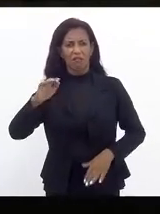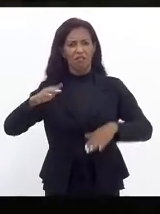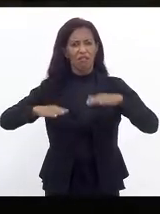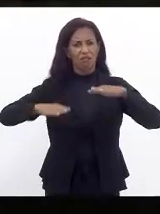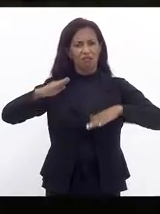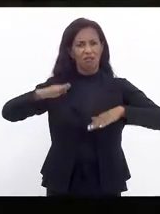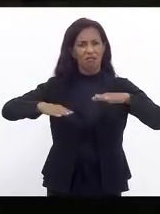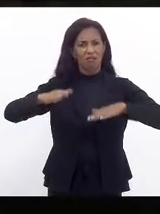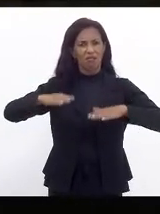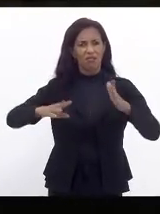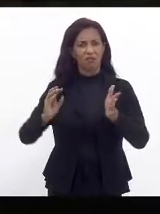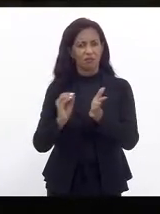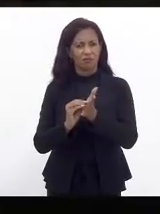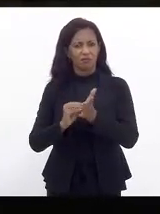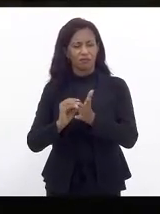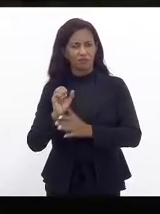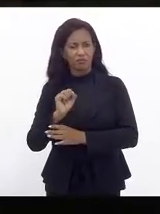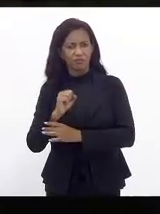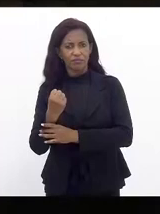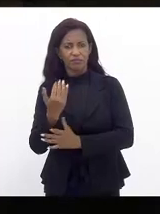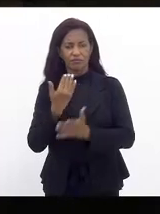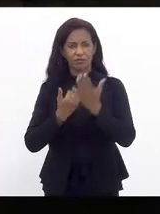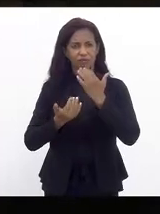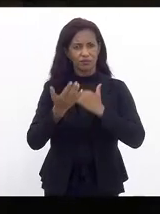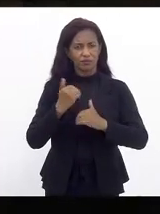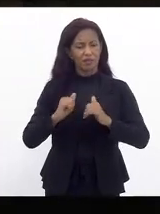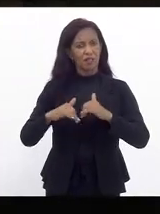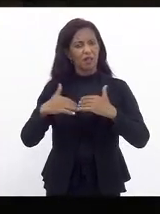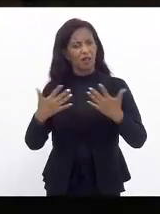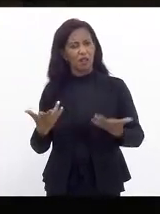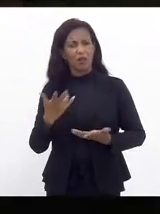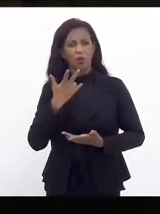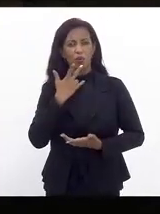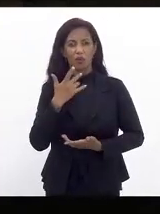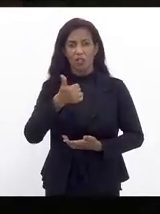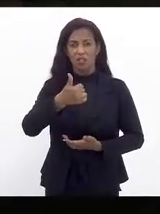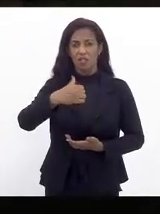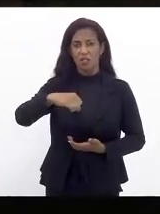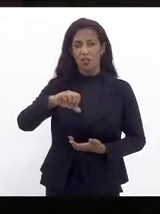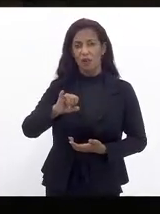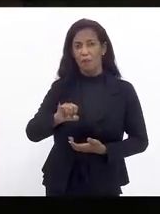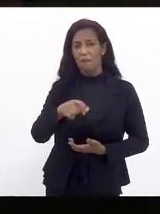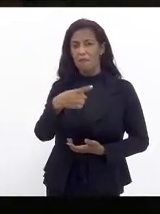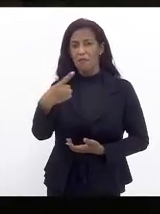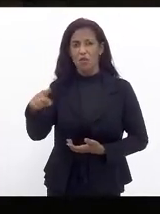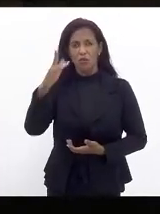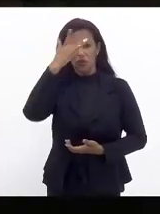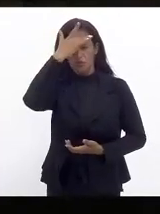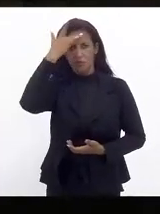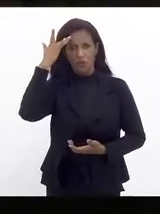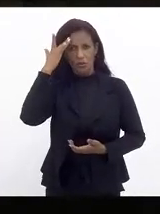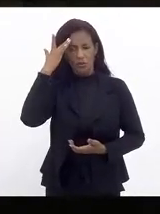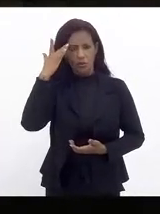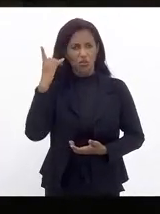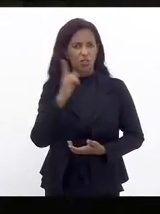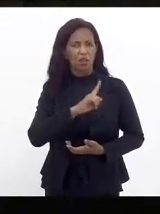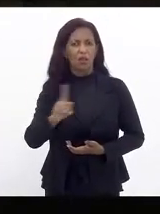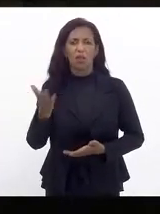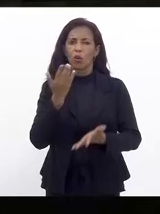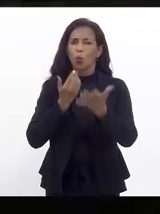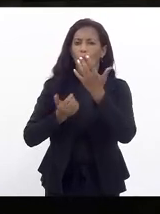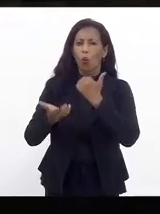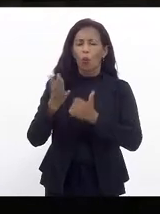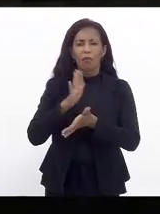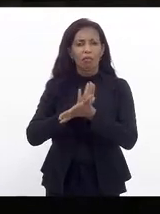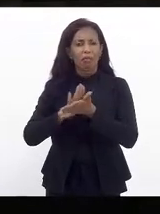de insegurança alimentar. E, claro, quando a gente fala que tem 19 milhões de pessoas que não comem nada o